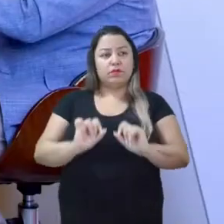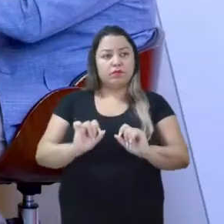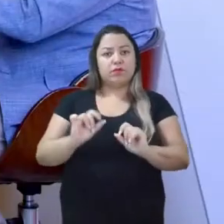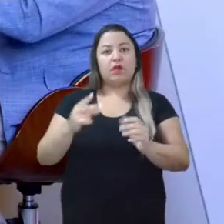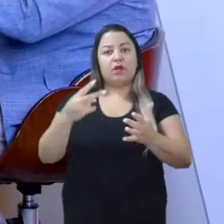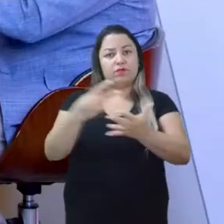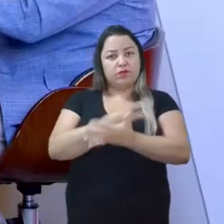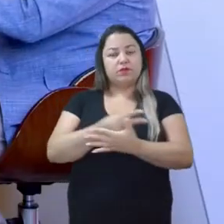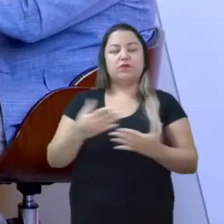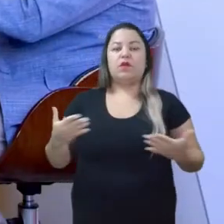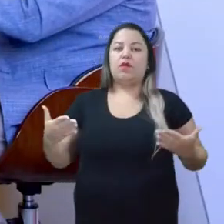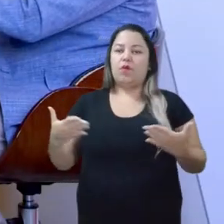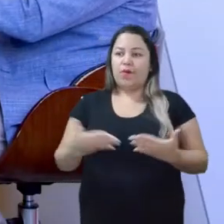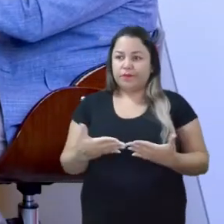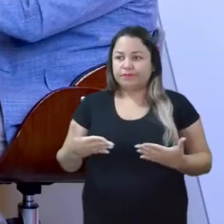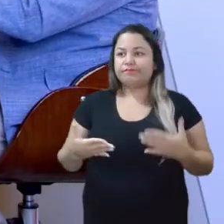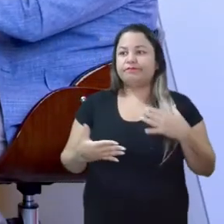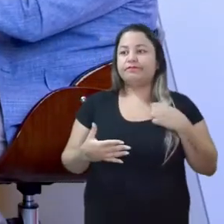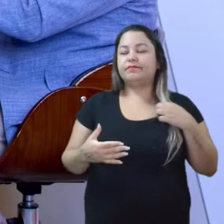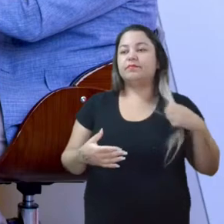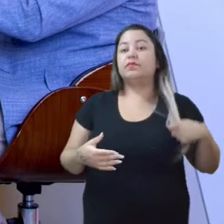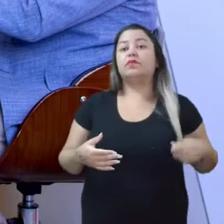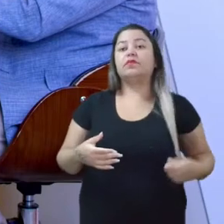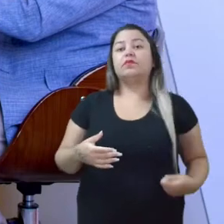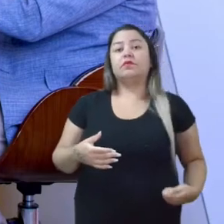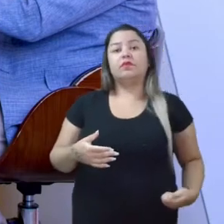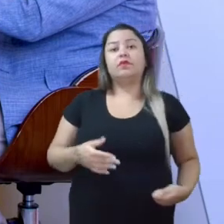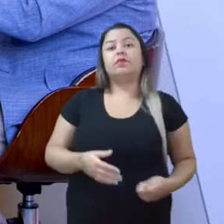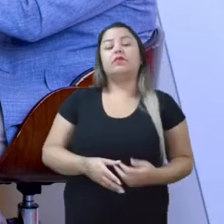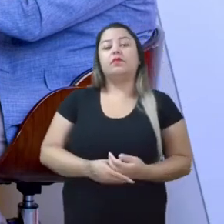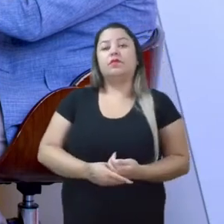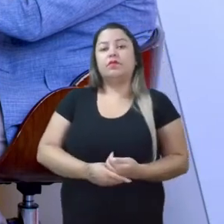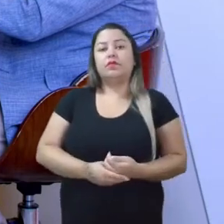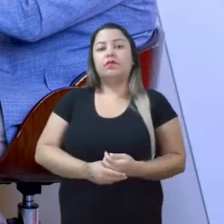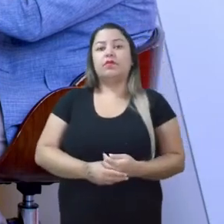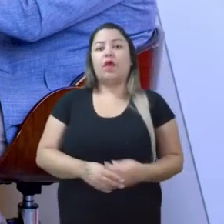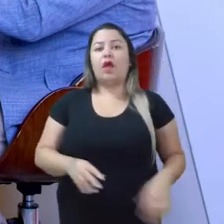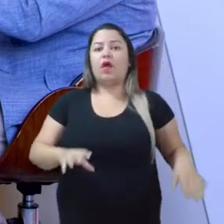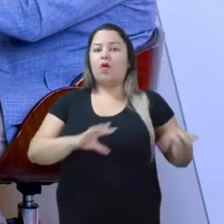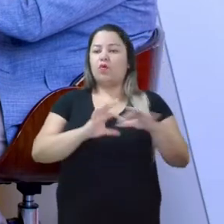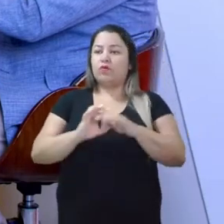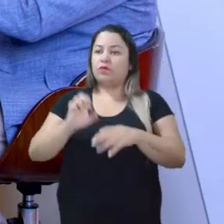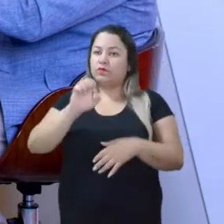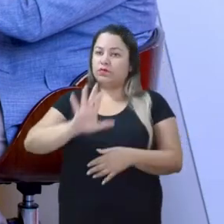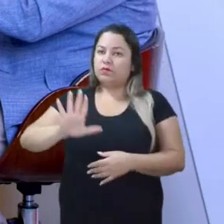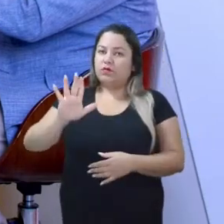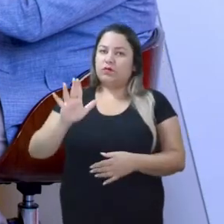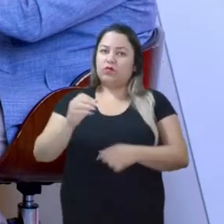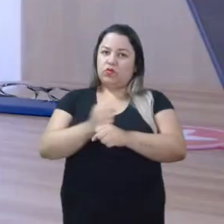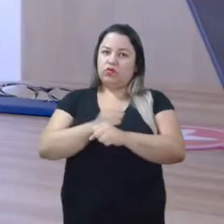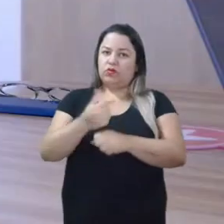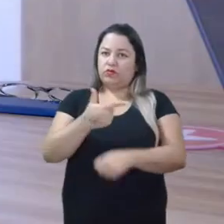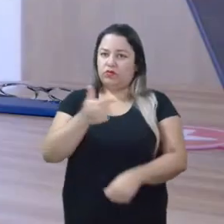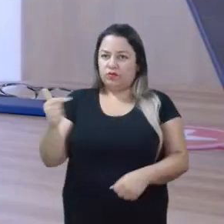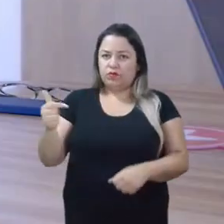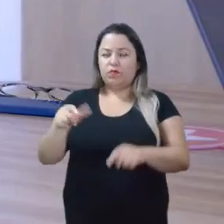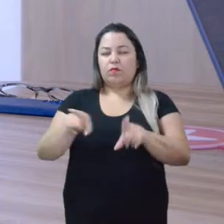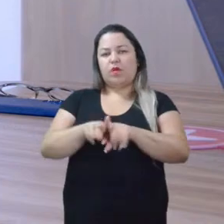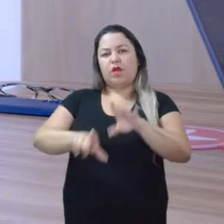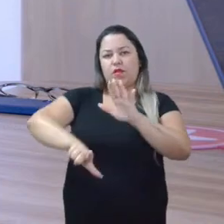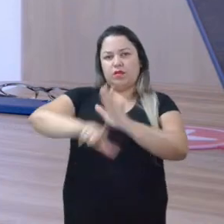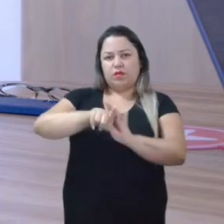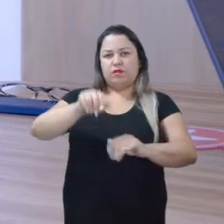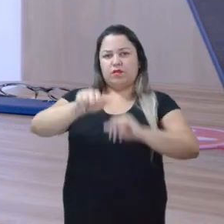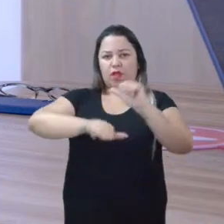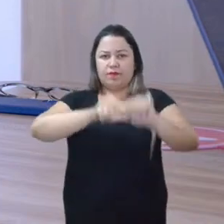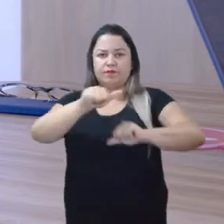né? Exatamente. E aí a gente traz a situação da União Europeia, que no ano de 22 aprovou uma lei inovadora, que parte